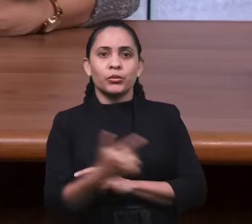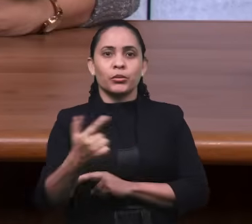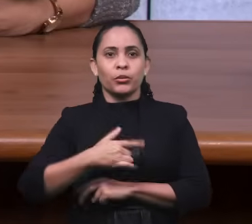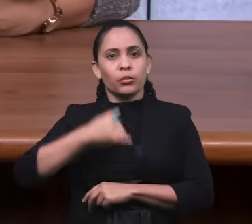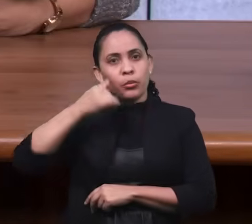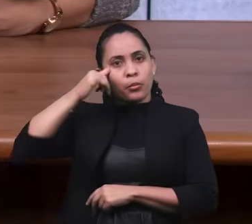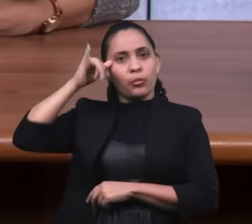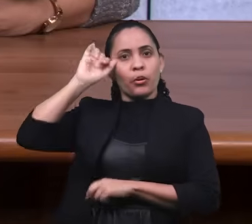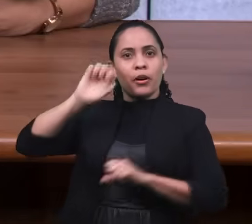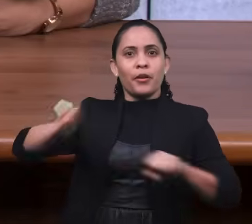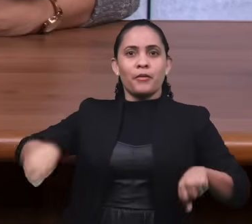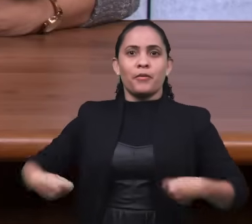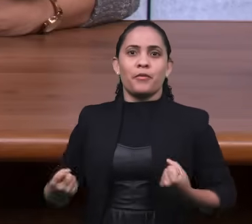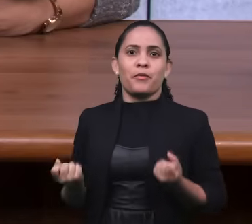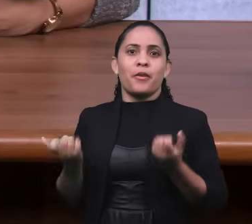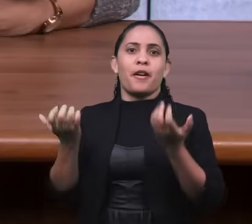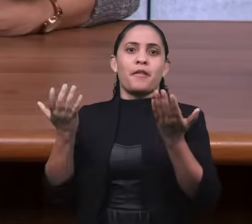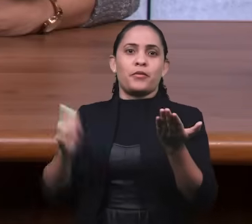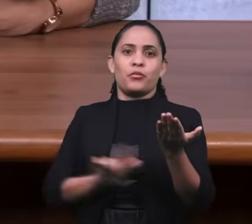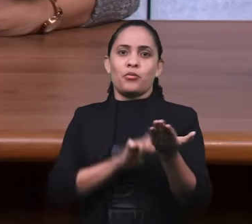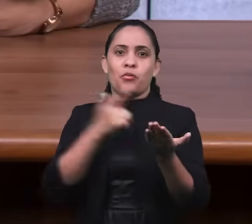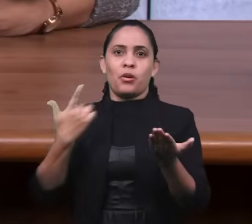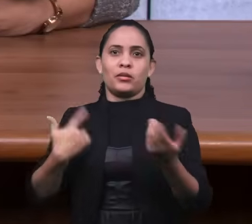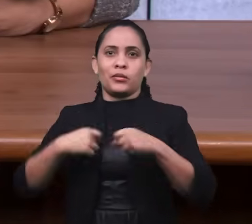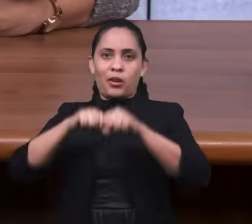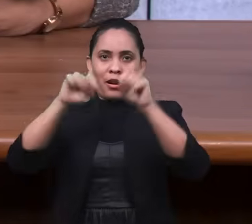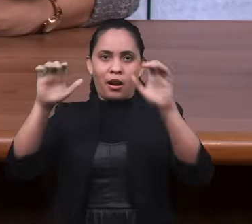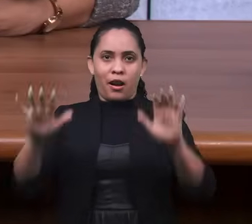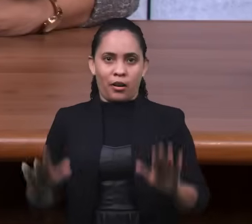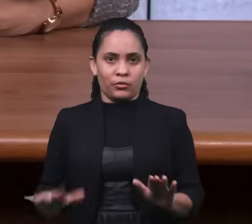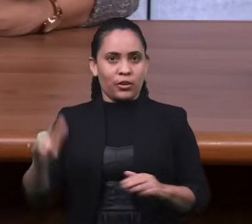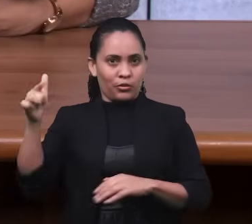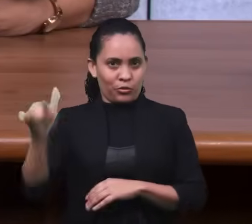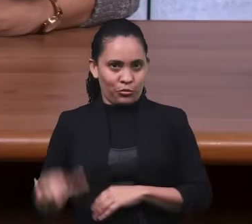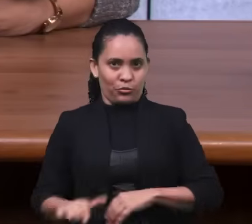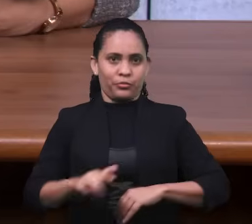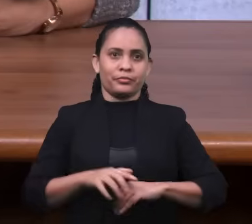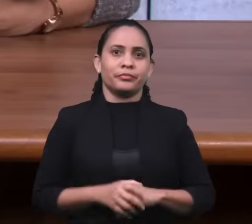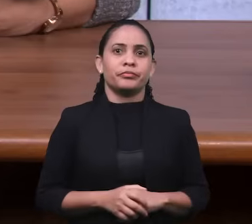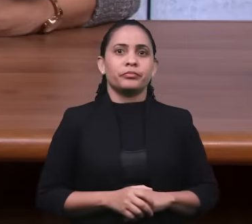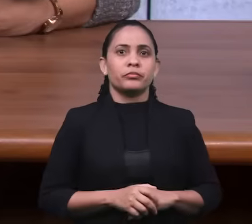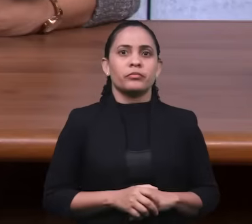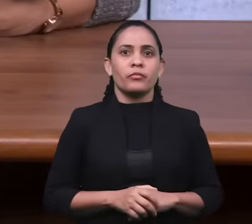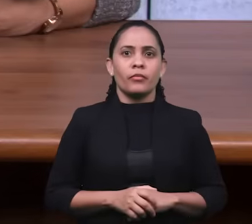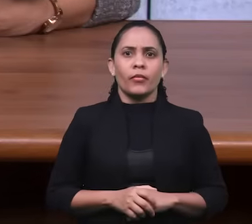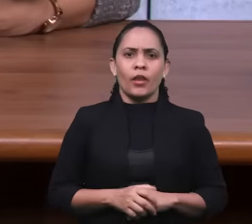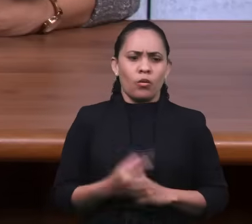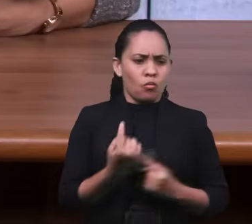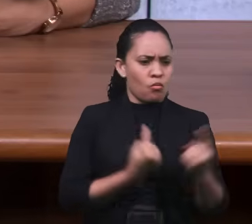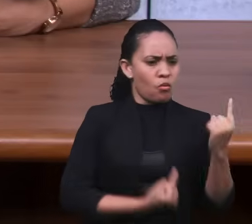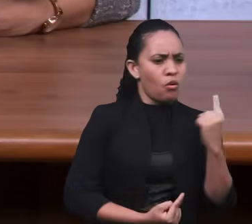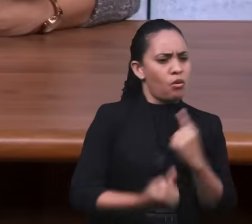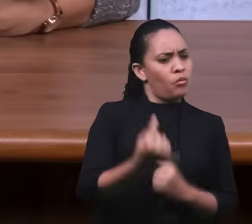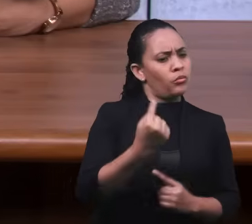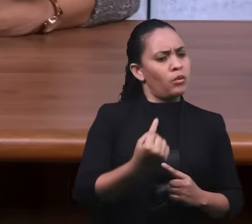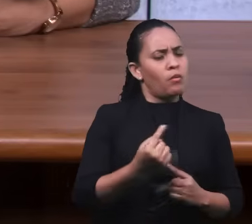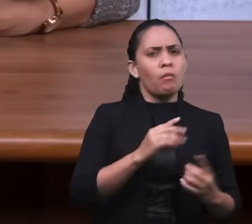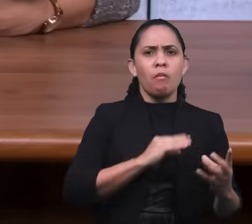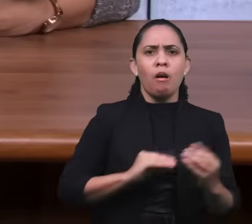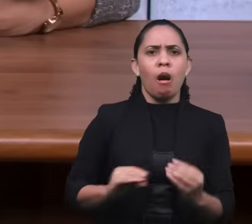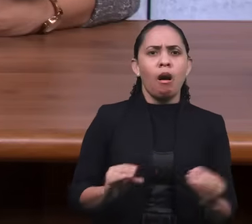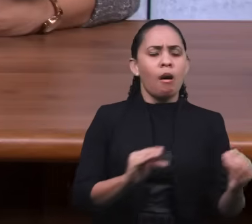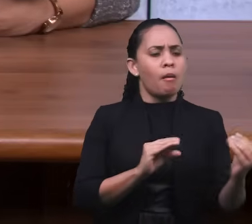boi foi oferecido no altar de novo edificado. E uns aos outros